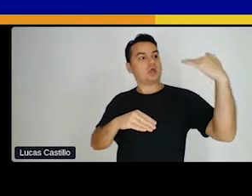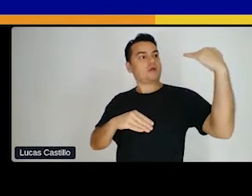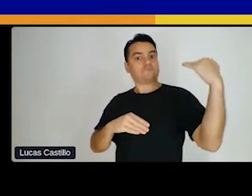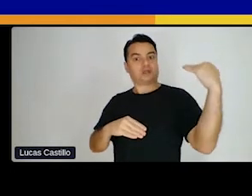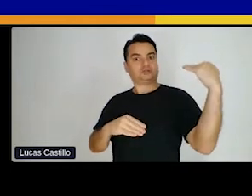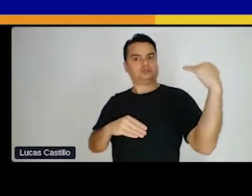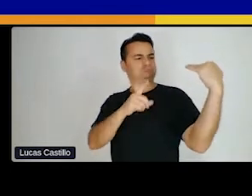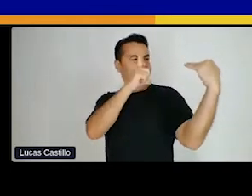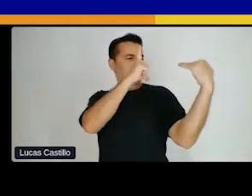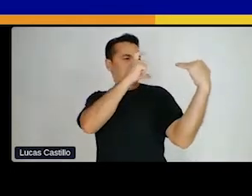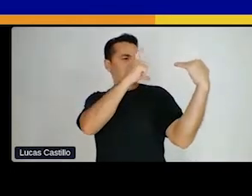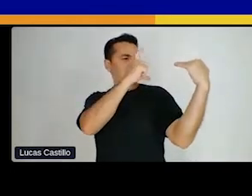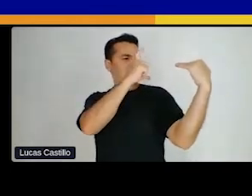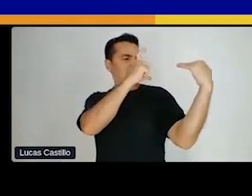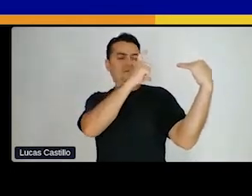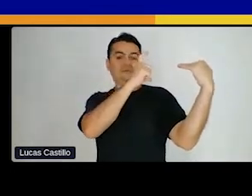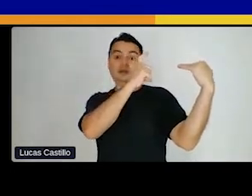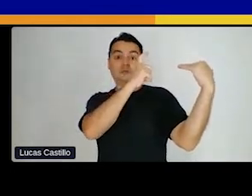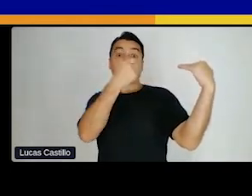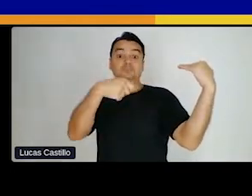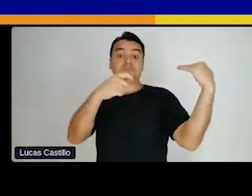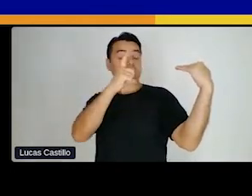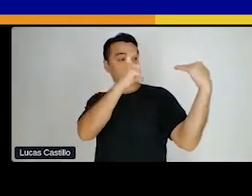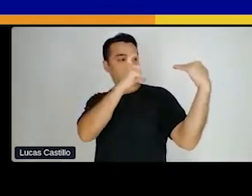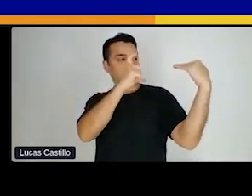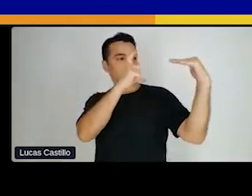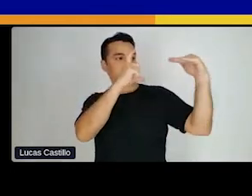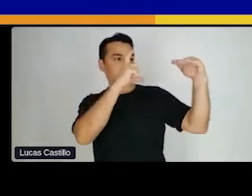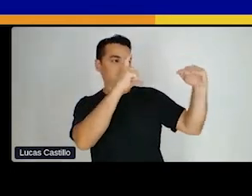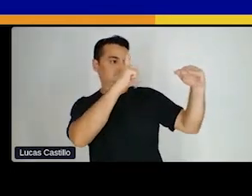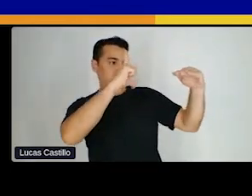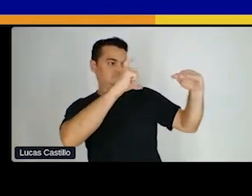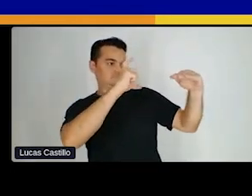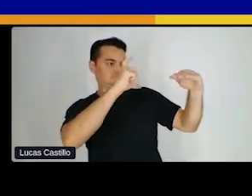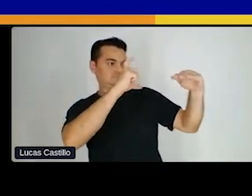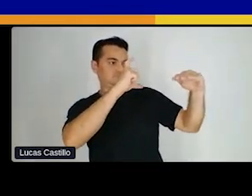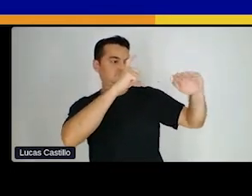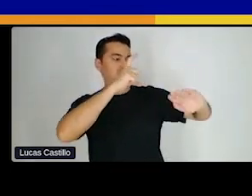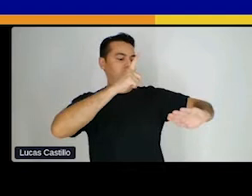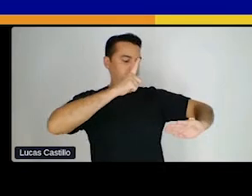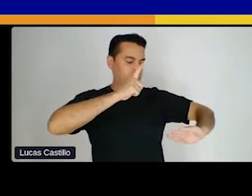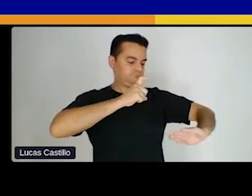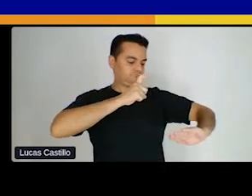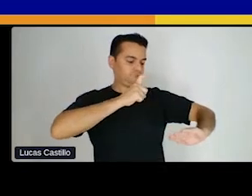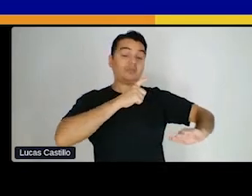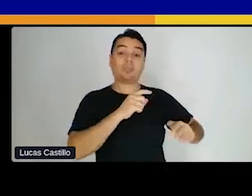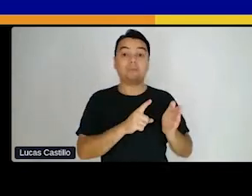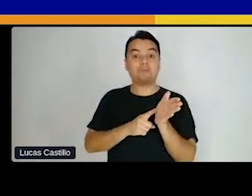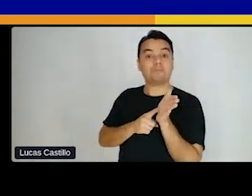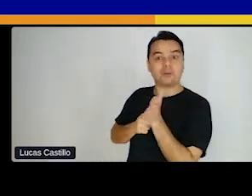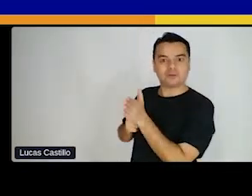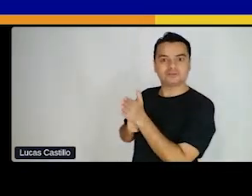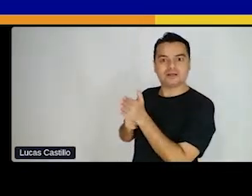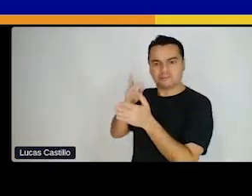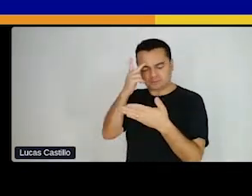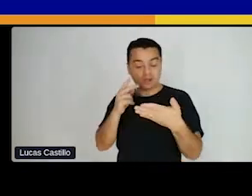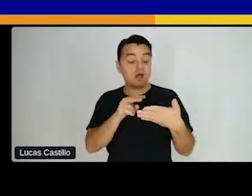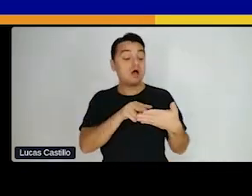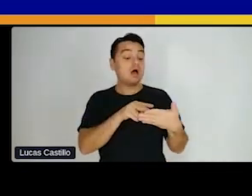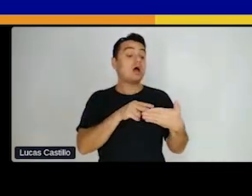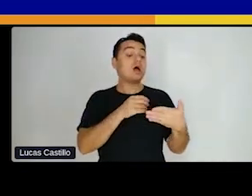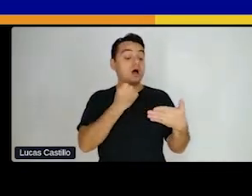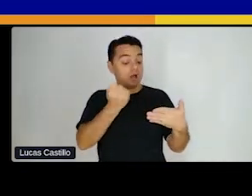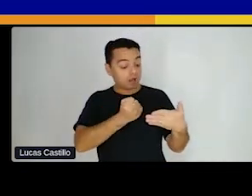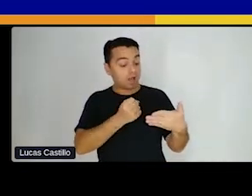aquilo ali ele é de fato, né, um carro. E aí, né, ao apresentar outras imagens